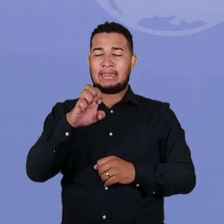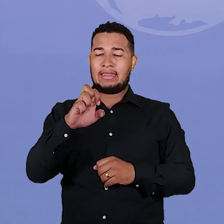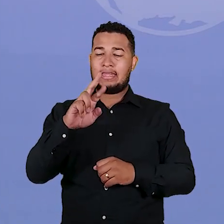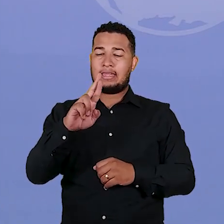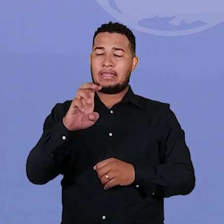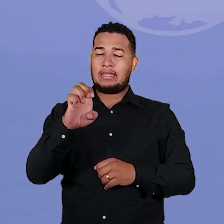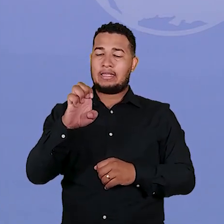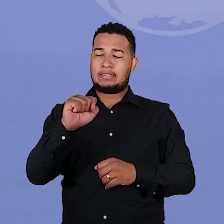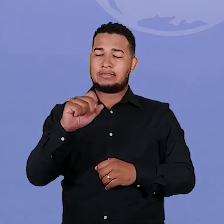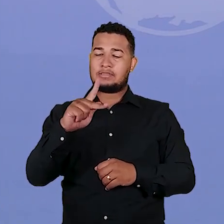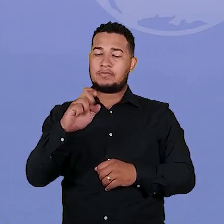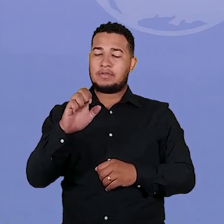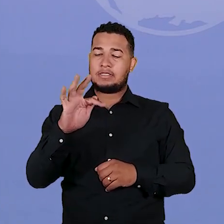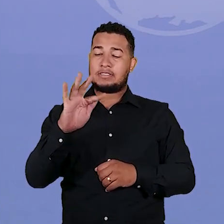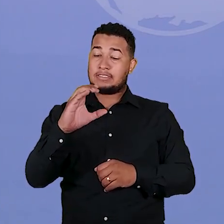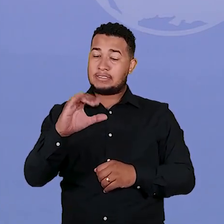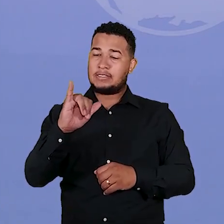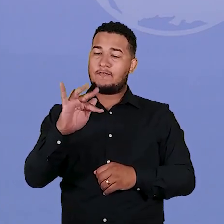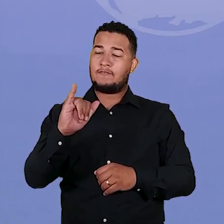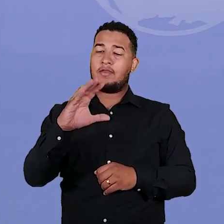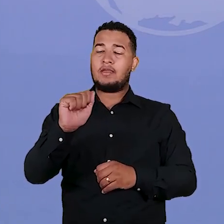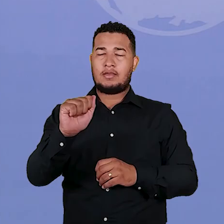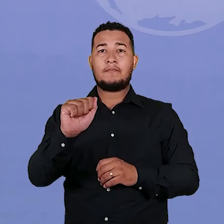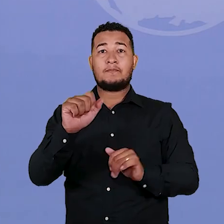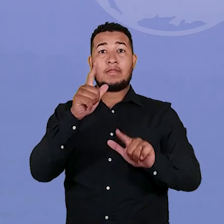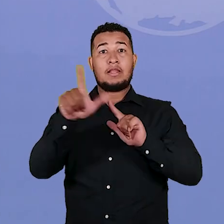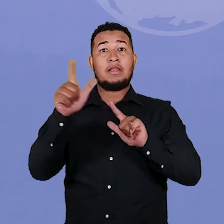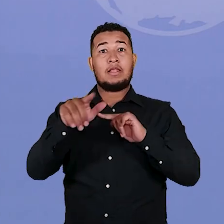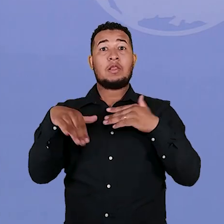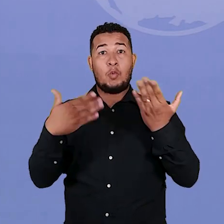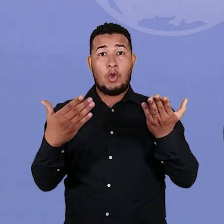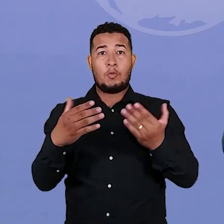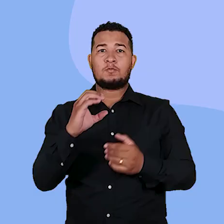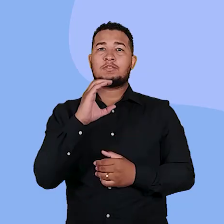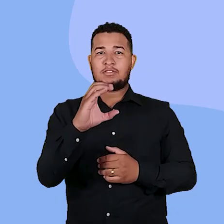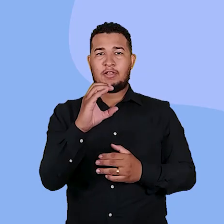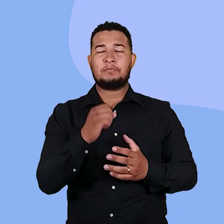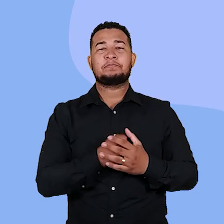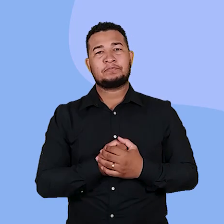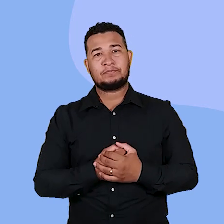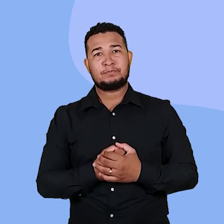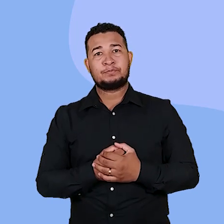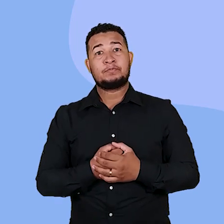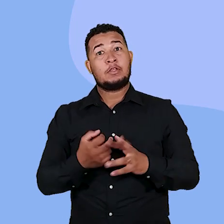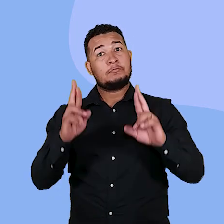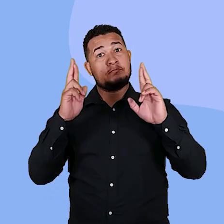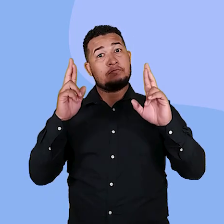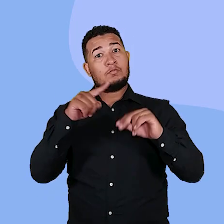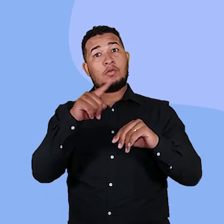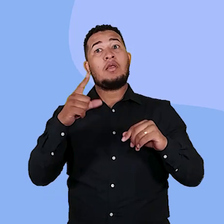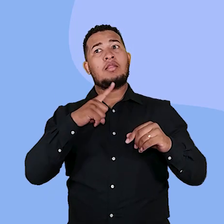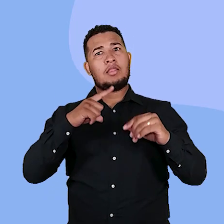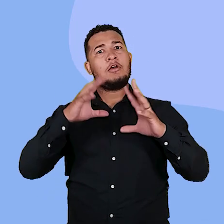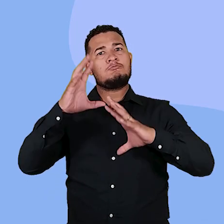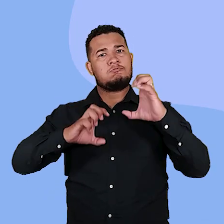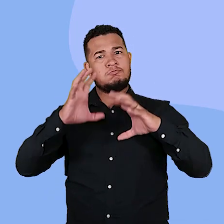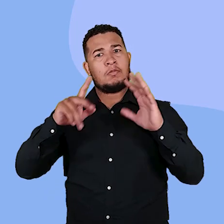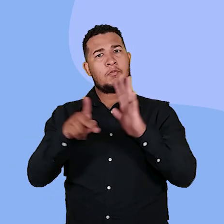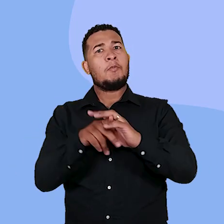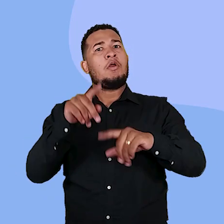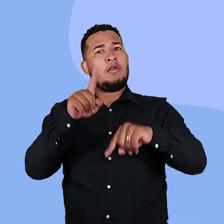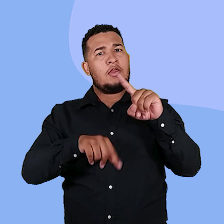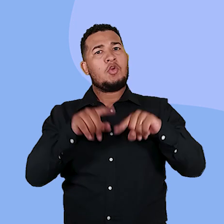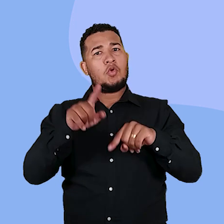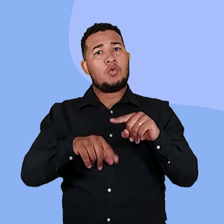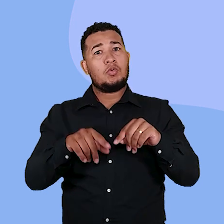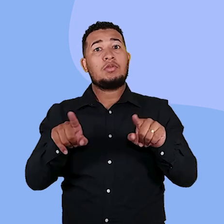interespecífica ali naquele recurso, tá? Então, é a letra C. A gente espera que haja